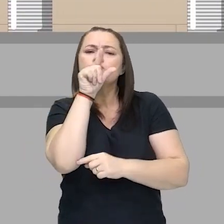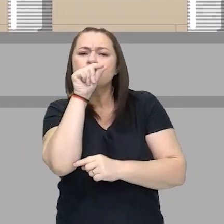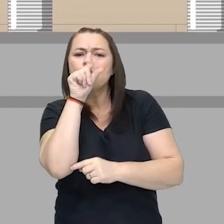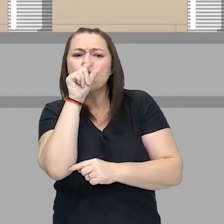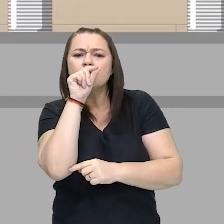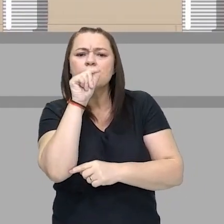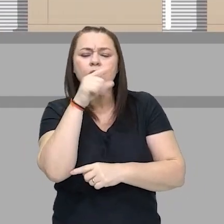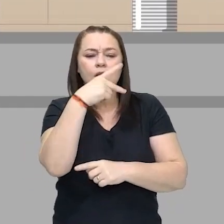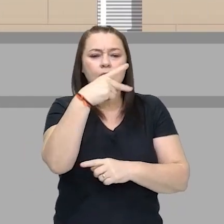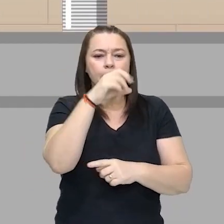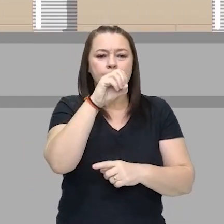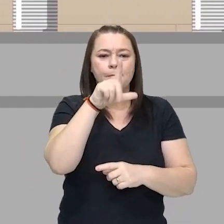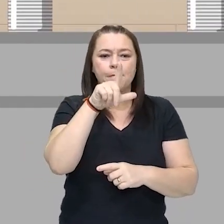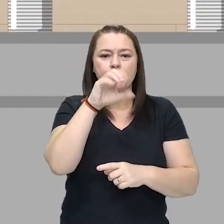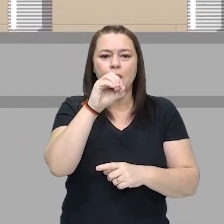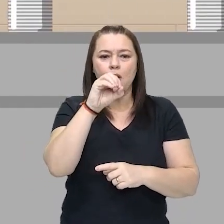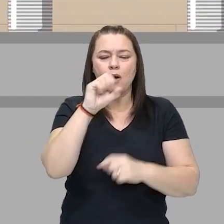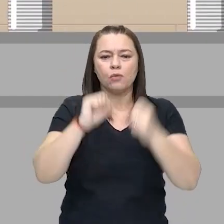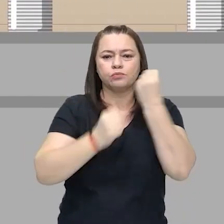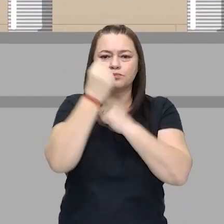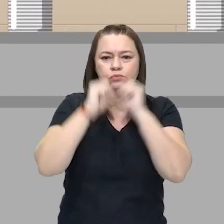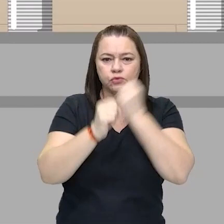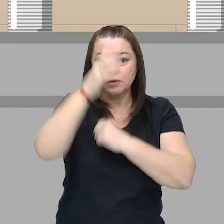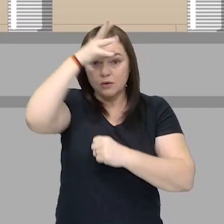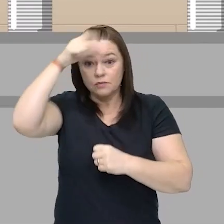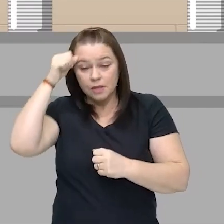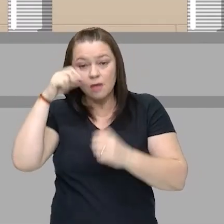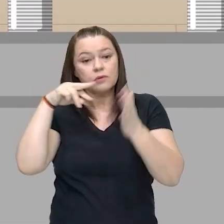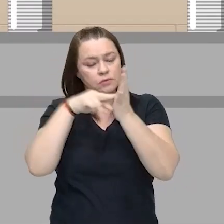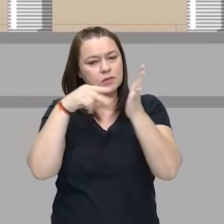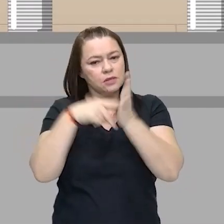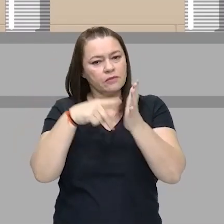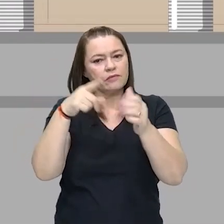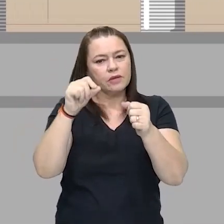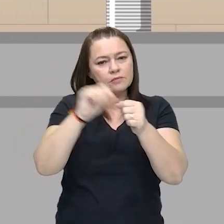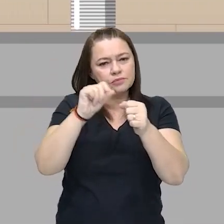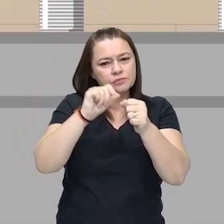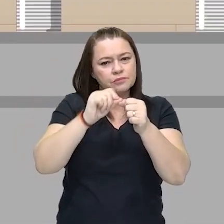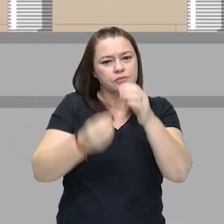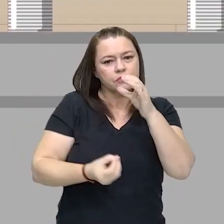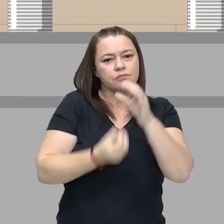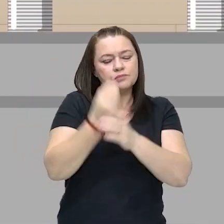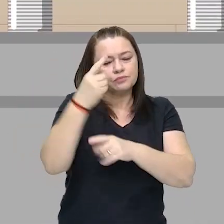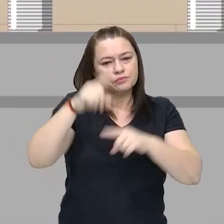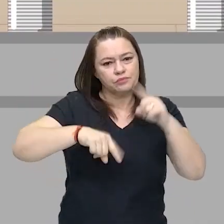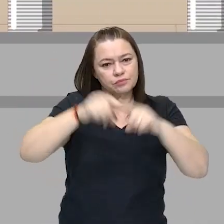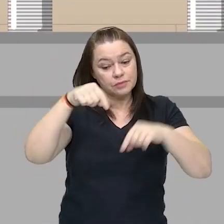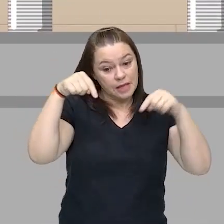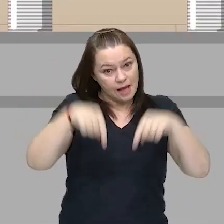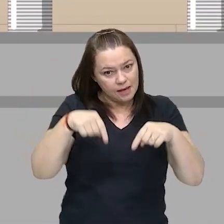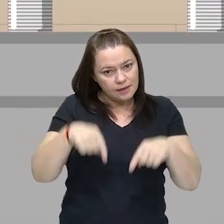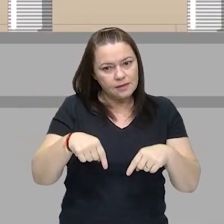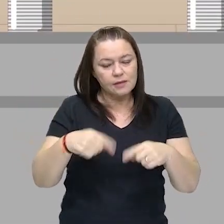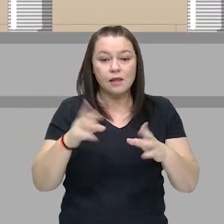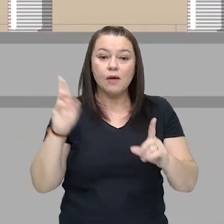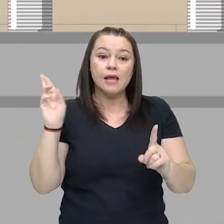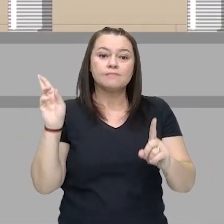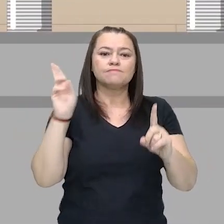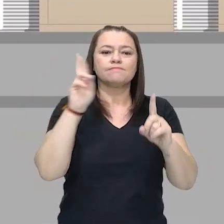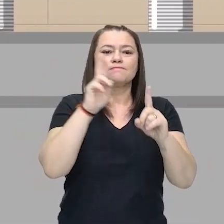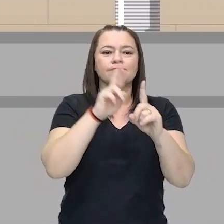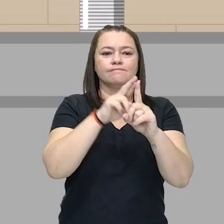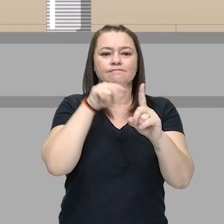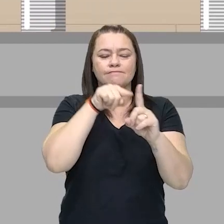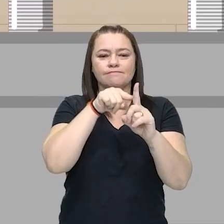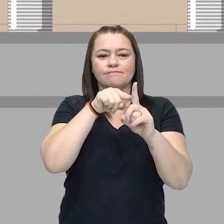Manaus, significa que o produto foi feito aqui. Atualmente a Zona Franca ela é referência, olha só,